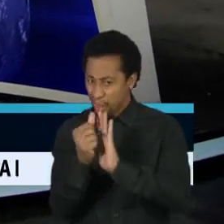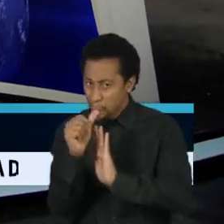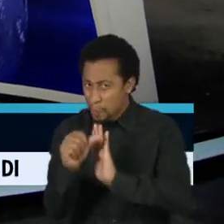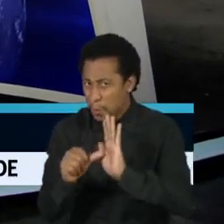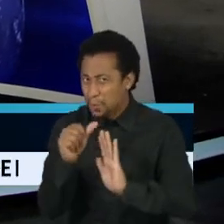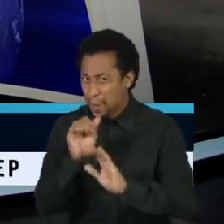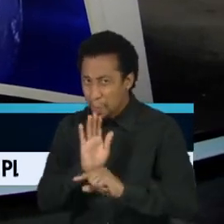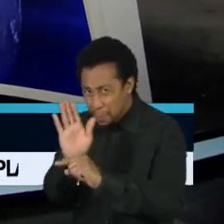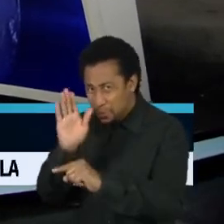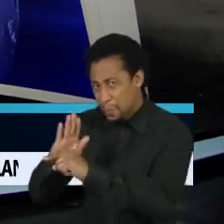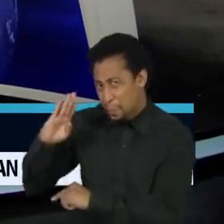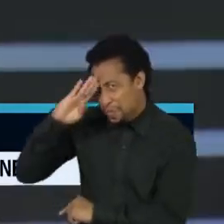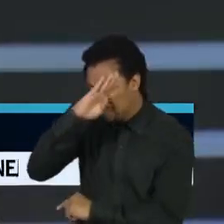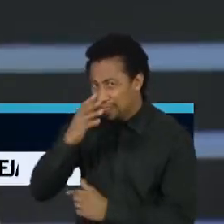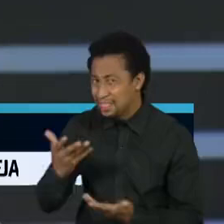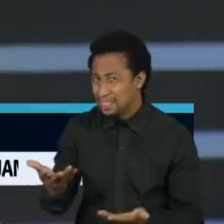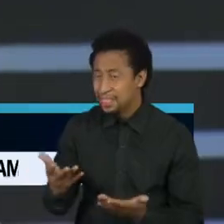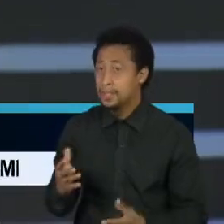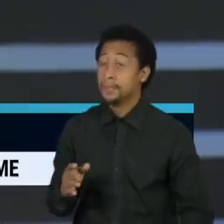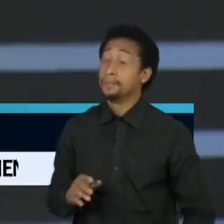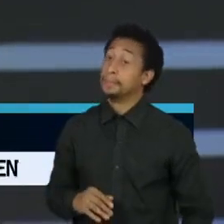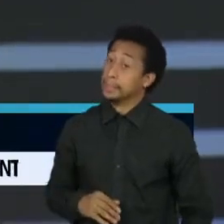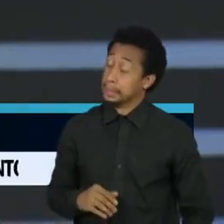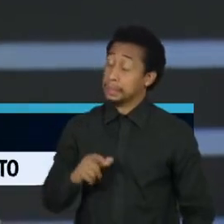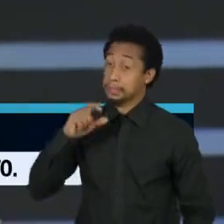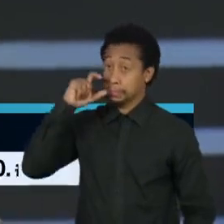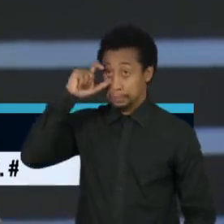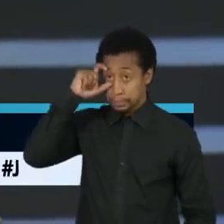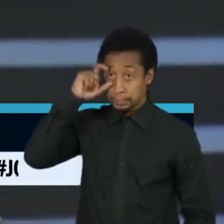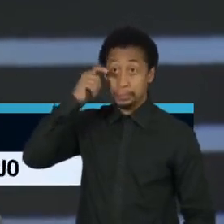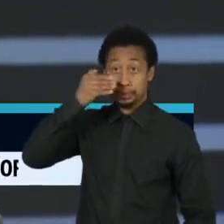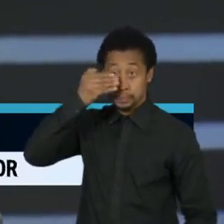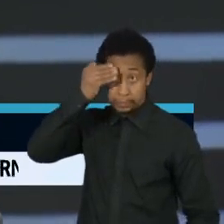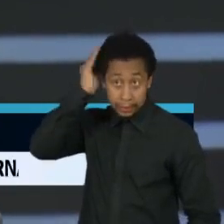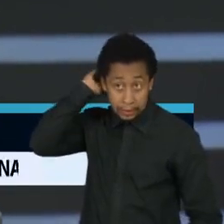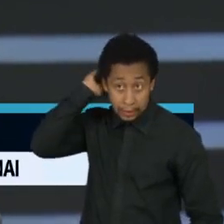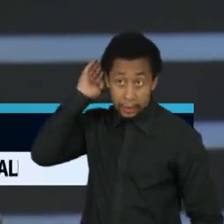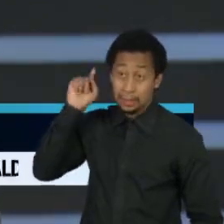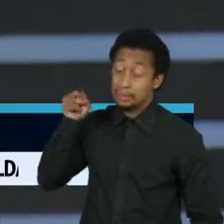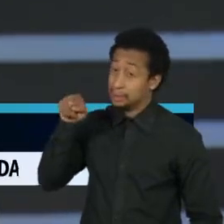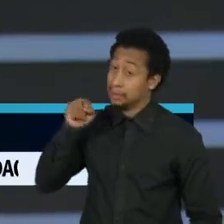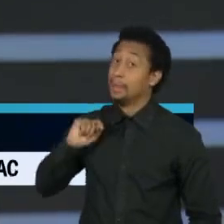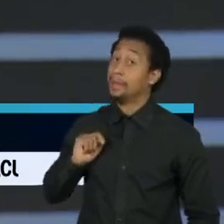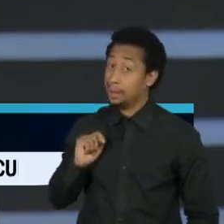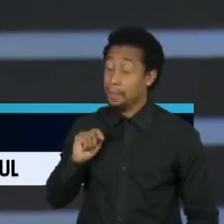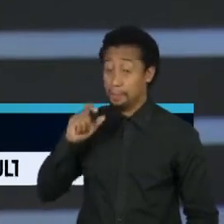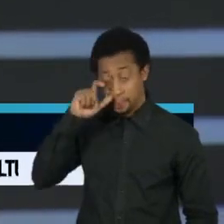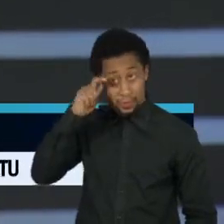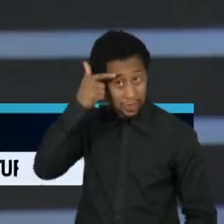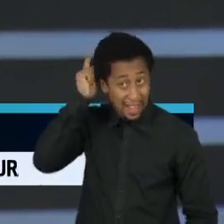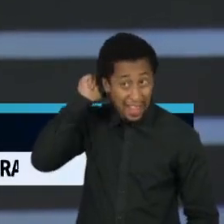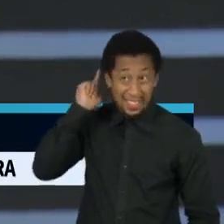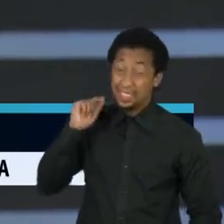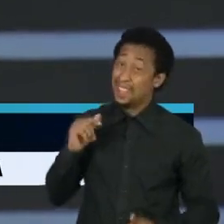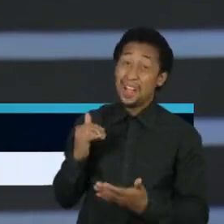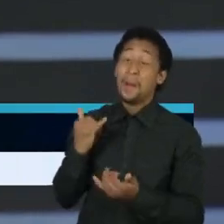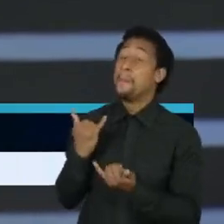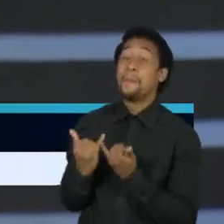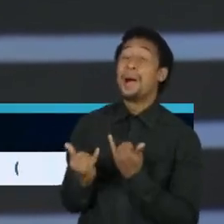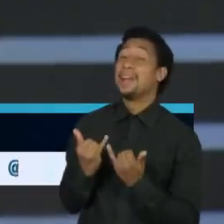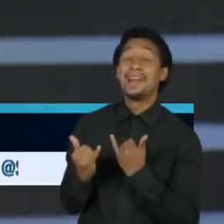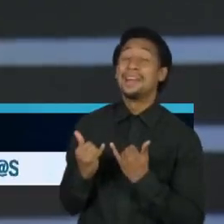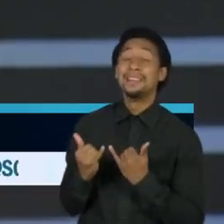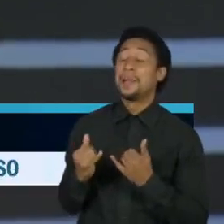campanha do presidente? Bem, o ministro Paulo Guedes, ele falou, ele fala como se ele não fosse ministro do Brasil. Ele fala como se